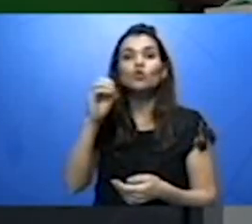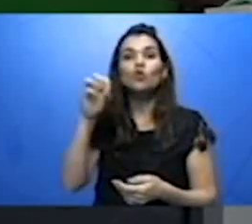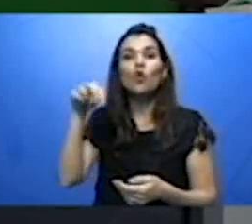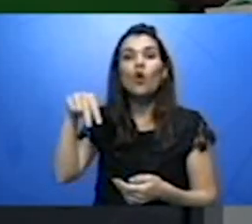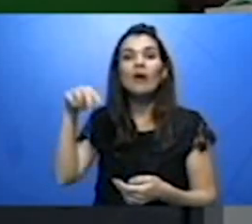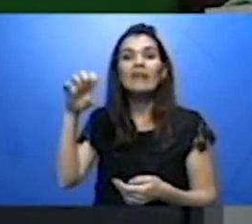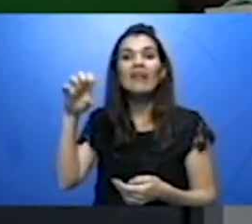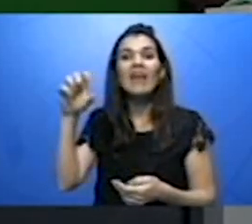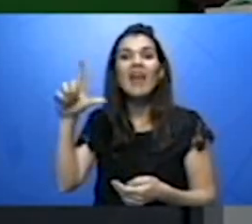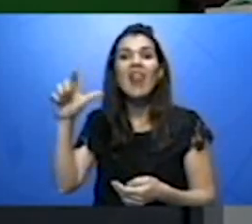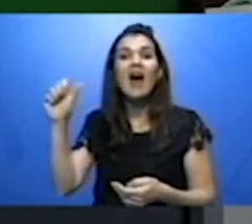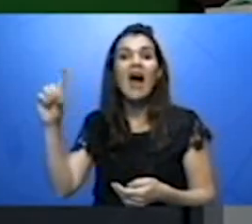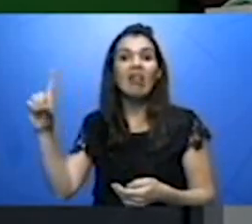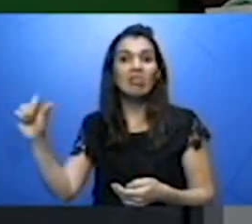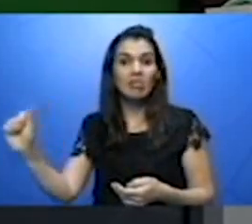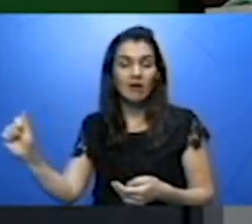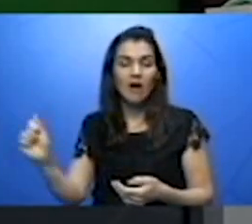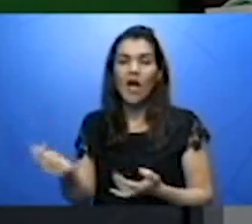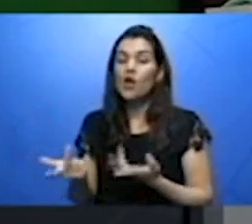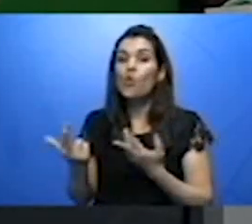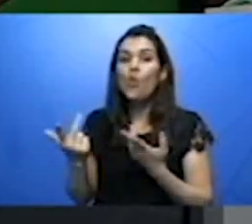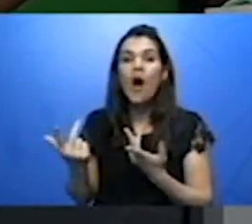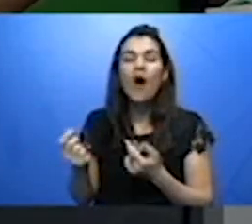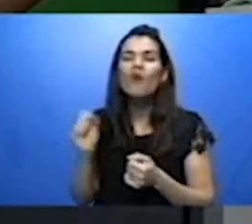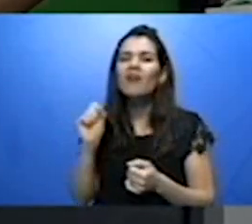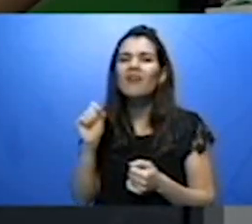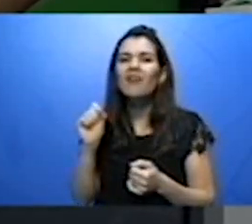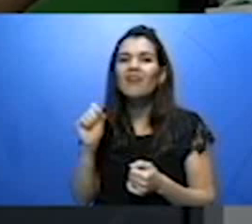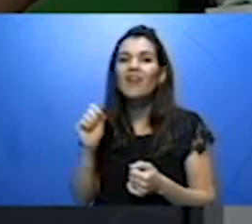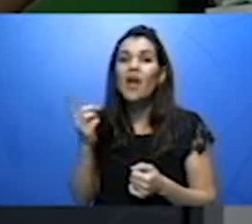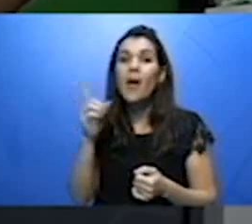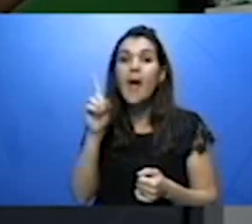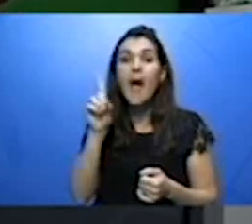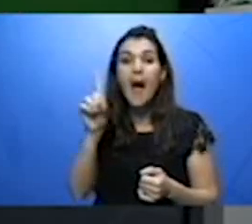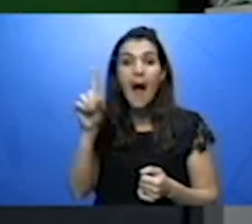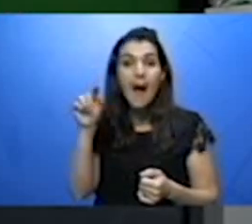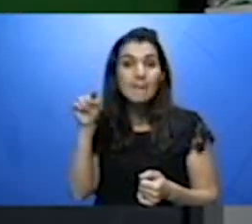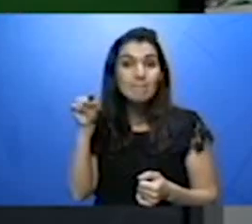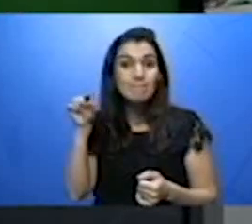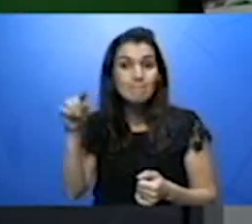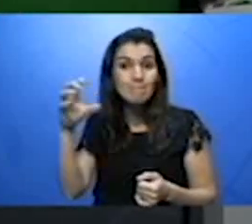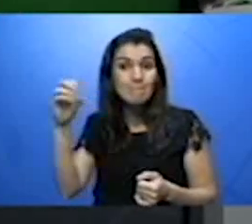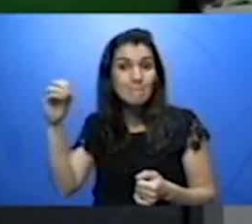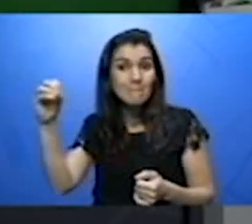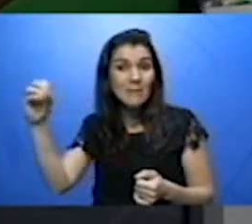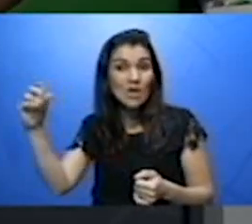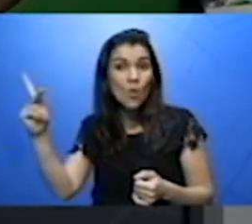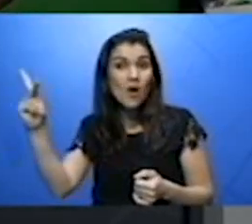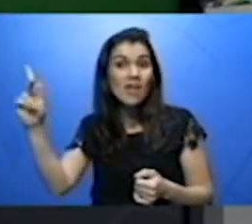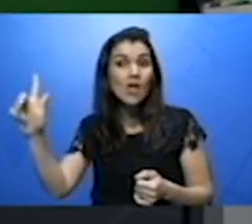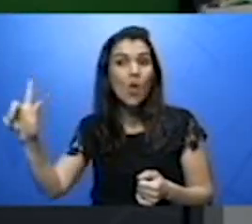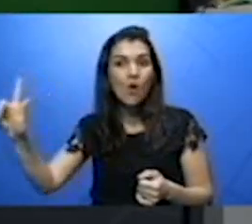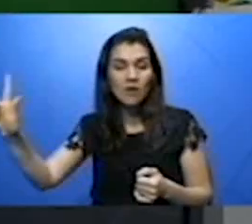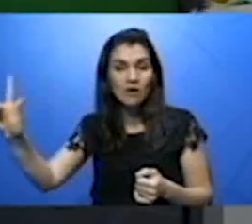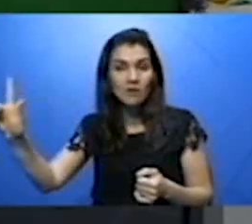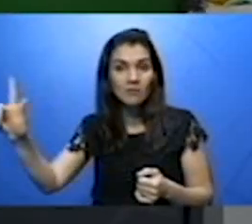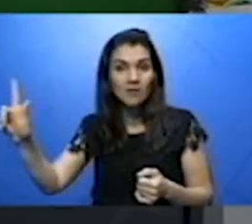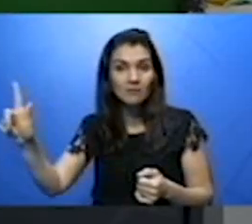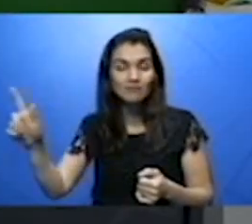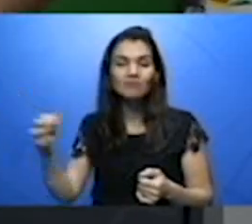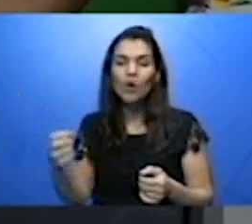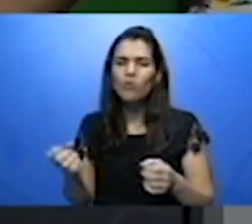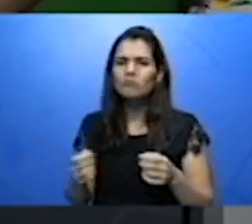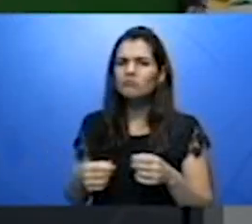uma tonelada é igual a 1.000 quilograma então toda vez que tiver mil quilos eu